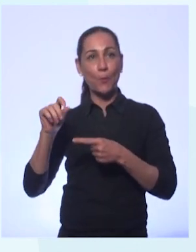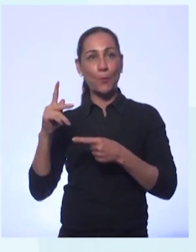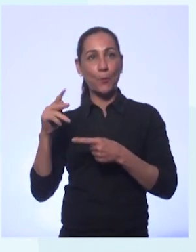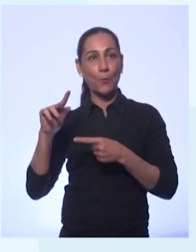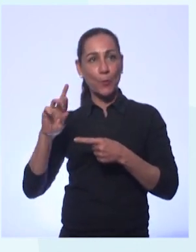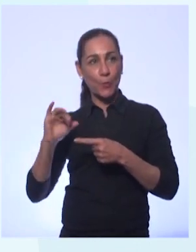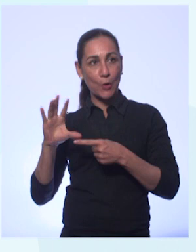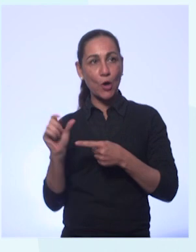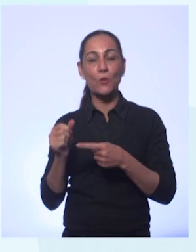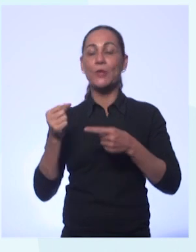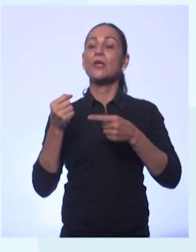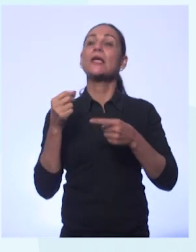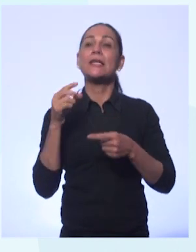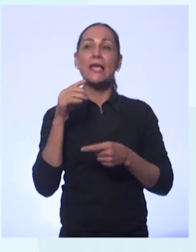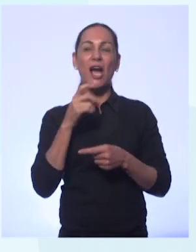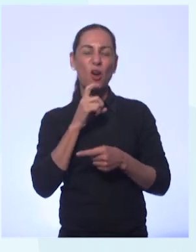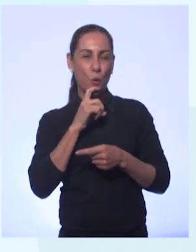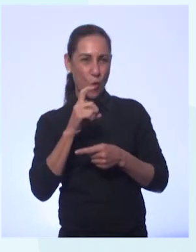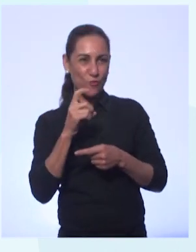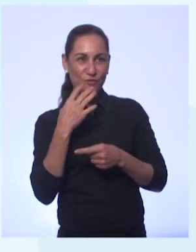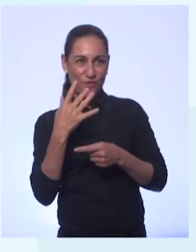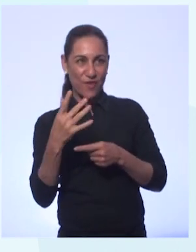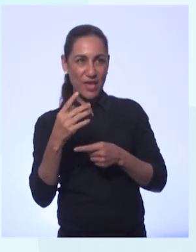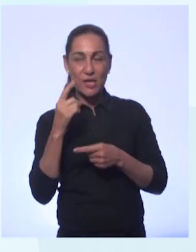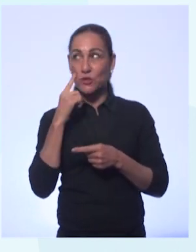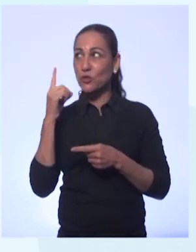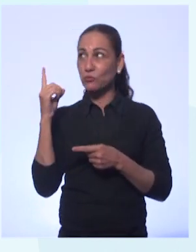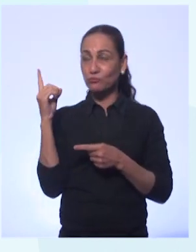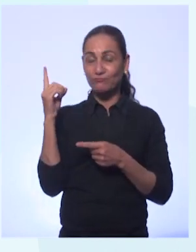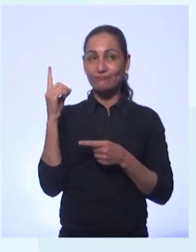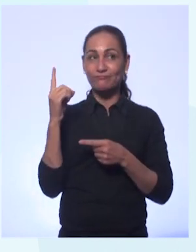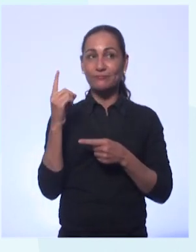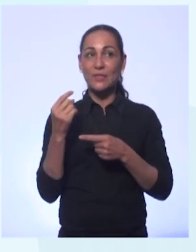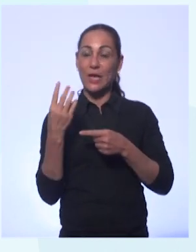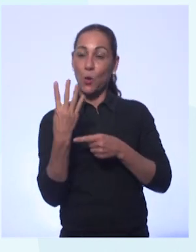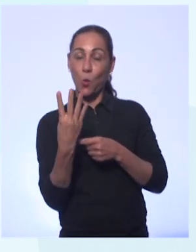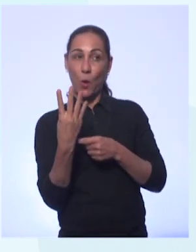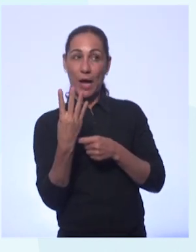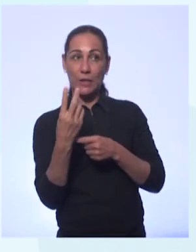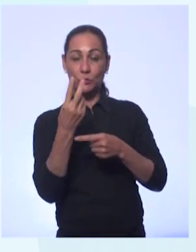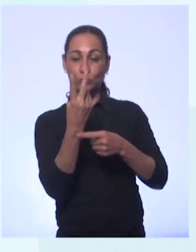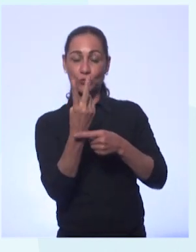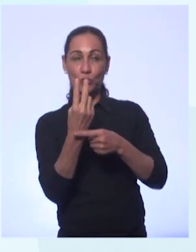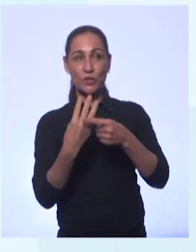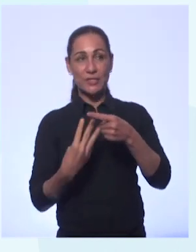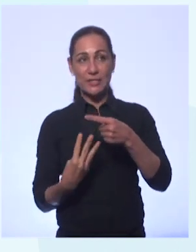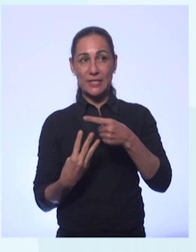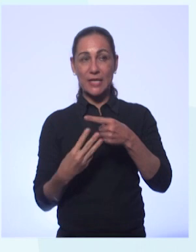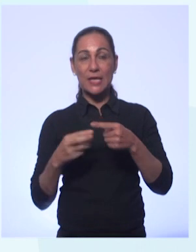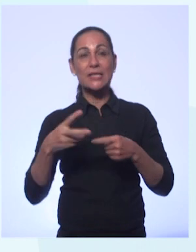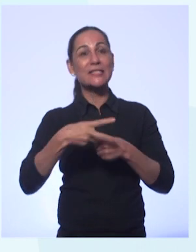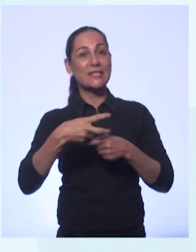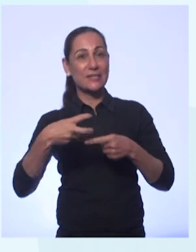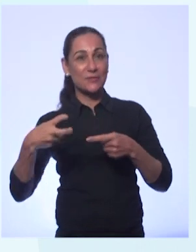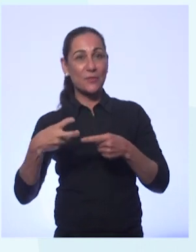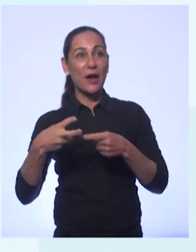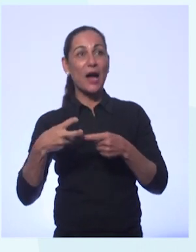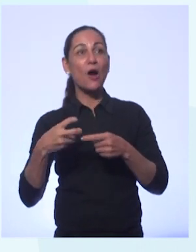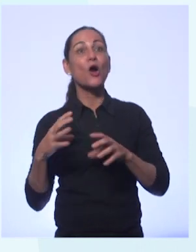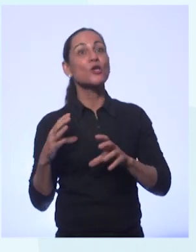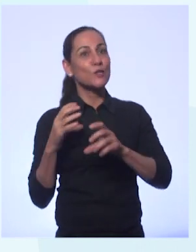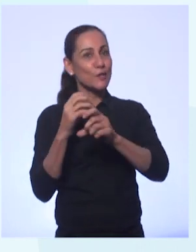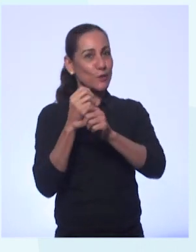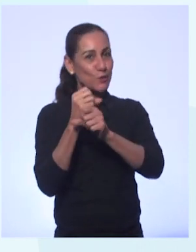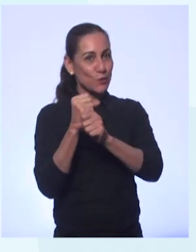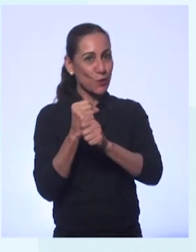número inteiro, que é o que está em verde aí, que é, né? Multiplica pelo denominador, que é o que está em azul. O resultado você soma com o que está em